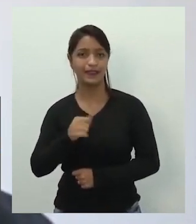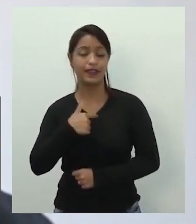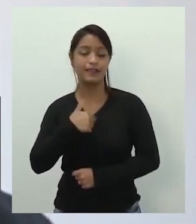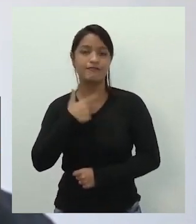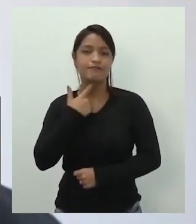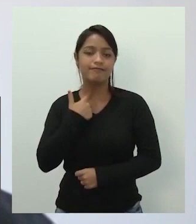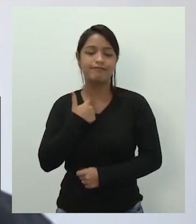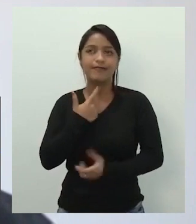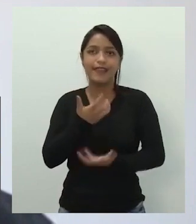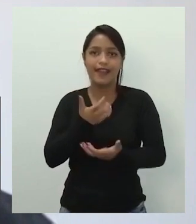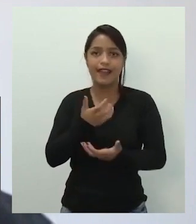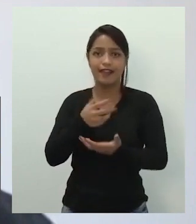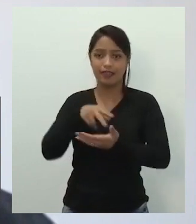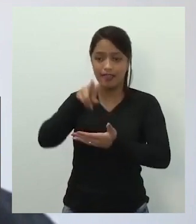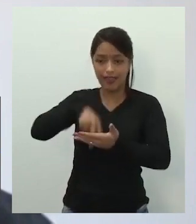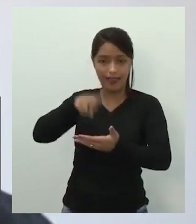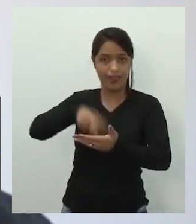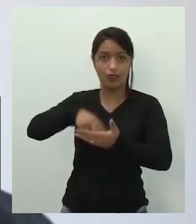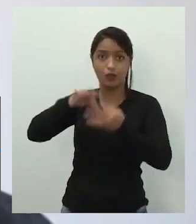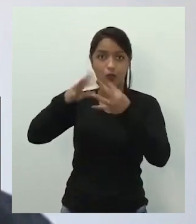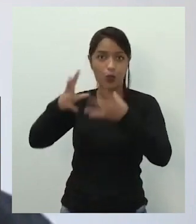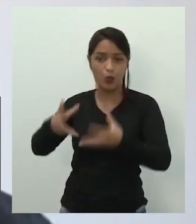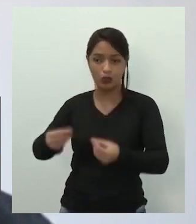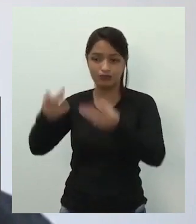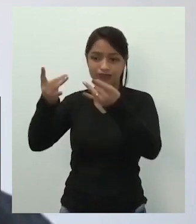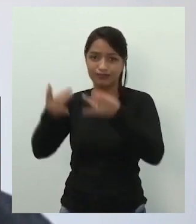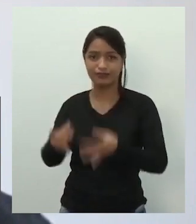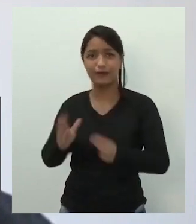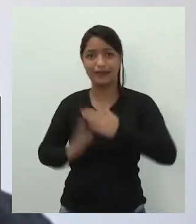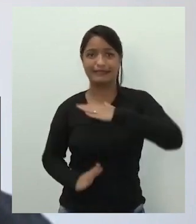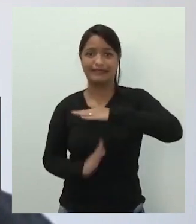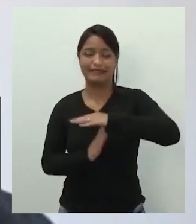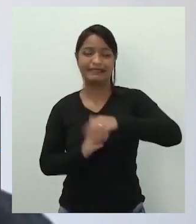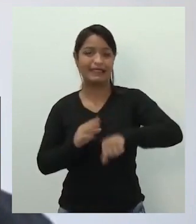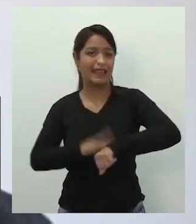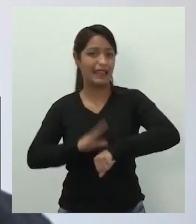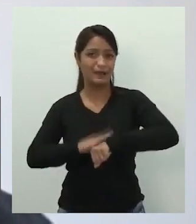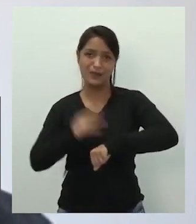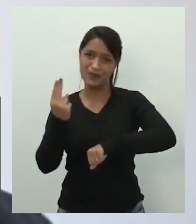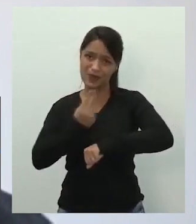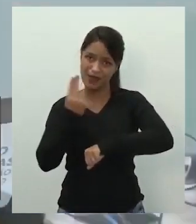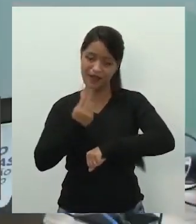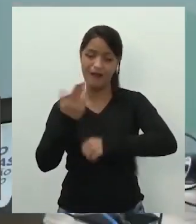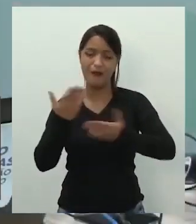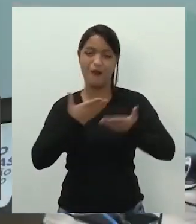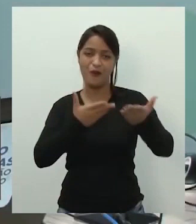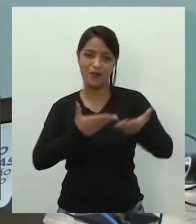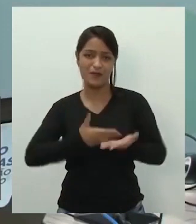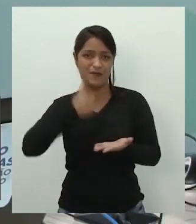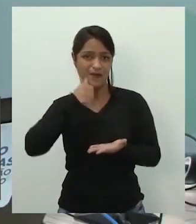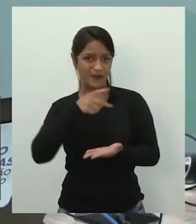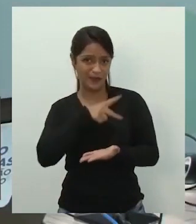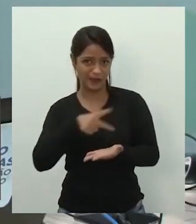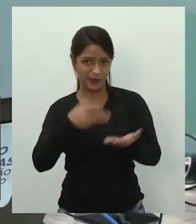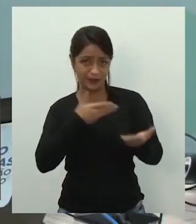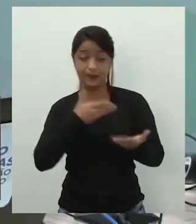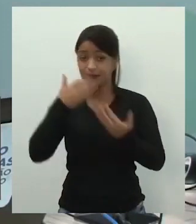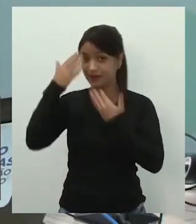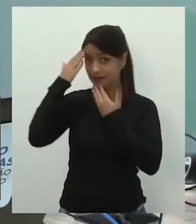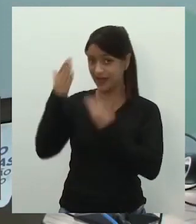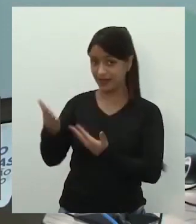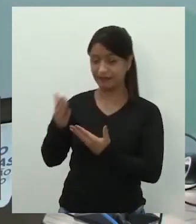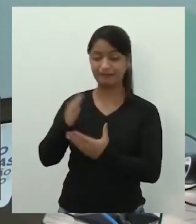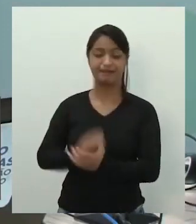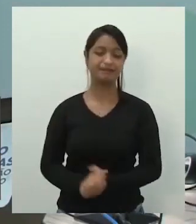né? A gente, infelizmente, não tem todo o tempo. Passo a palavra, professor. Obrigada, Walter.